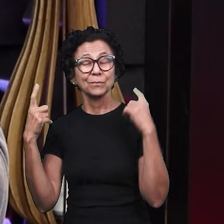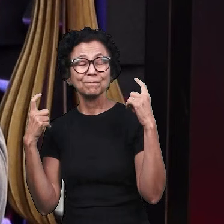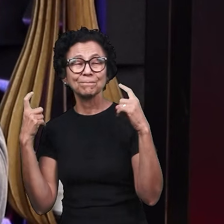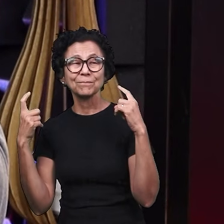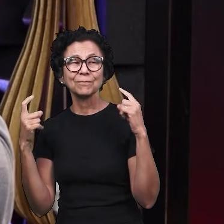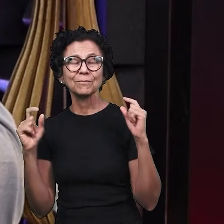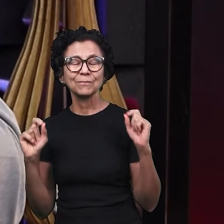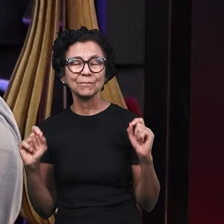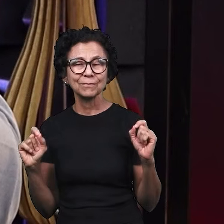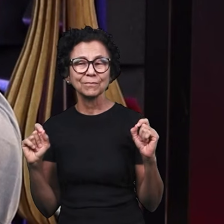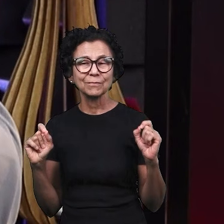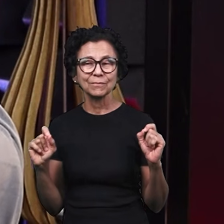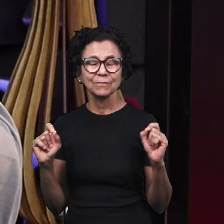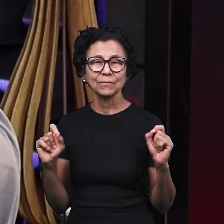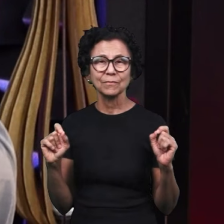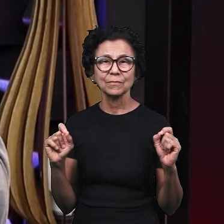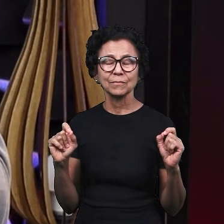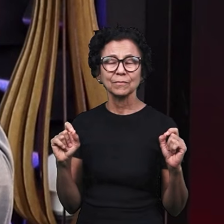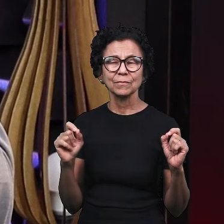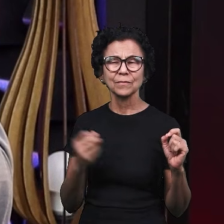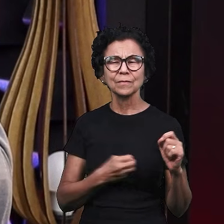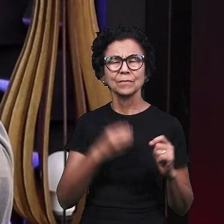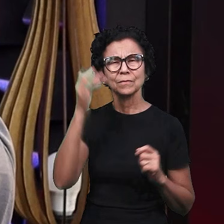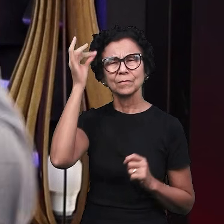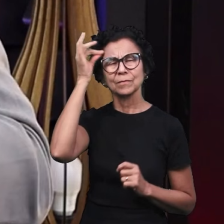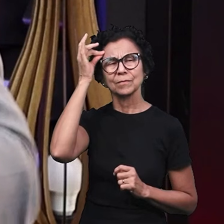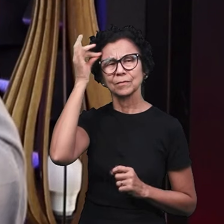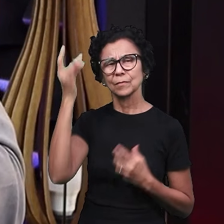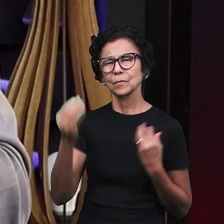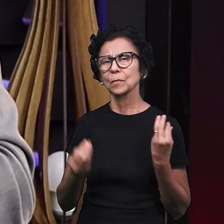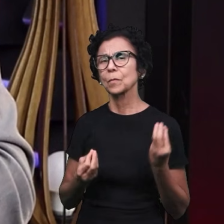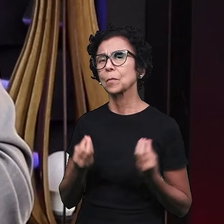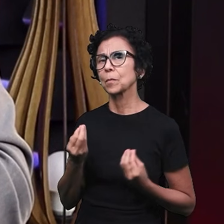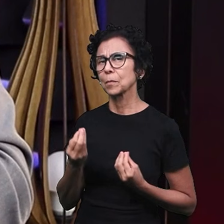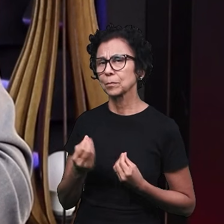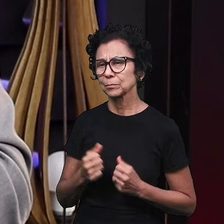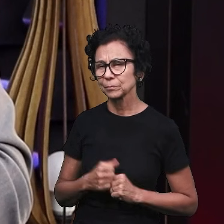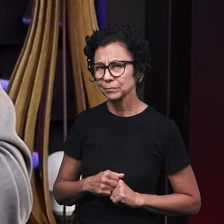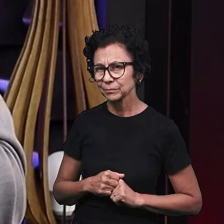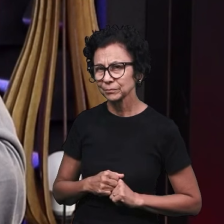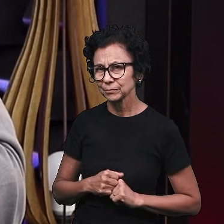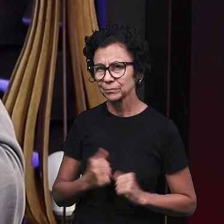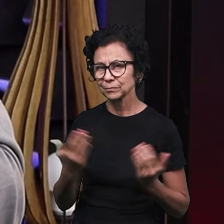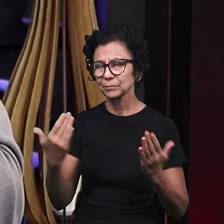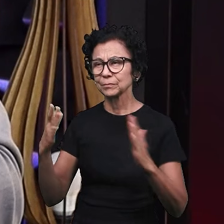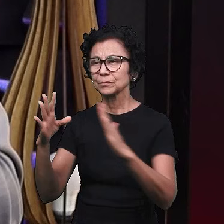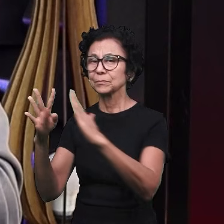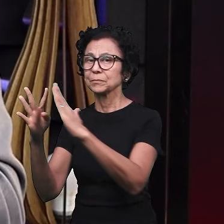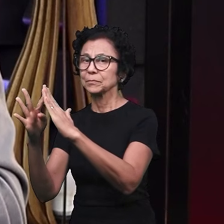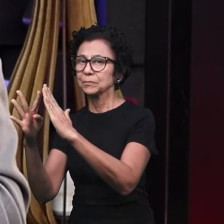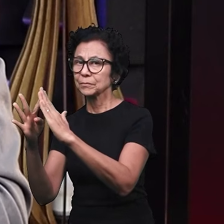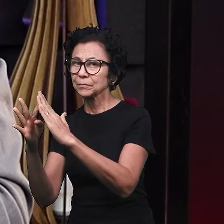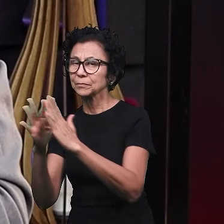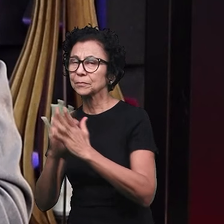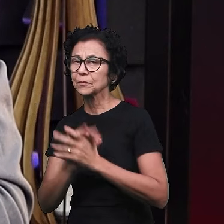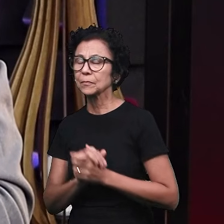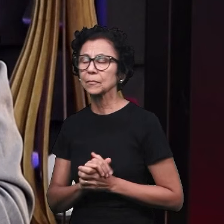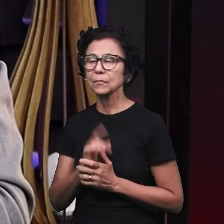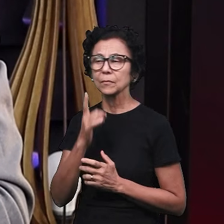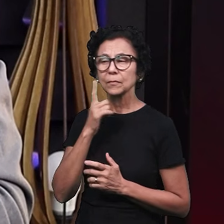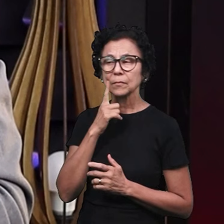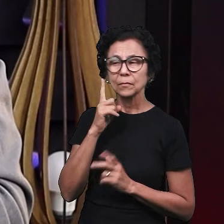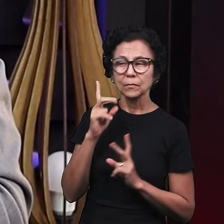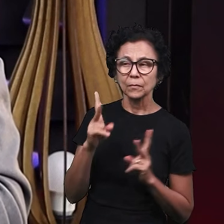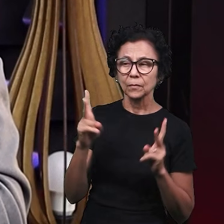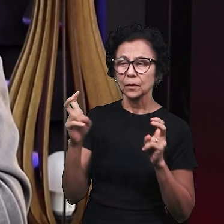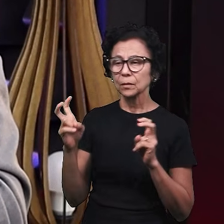Jesus era saber como está a nossa vida espiritual. Sim. Como que está o templo. Então Jesus ele vai ali até